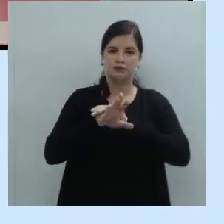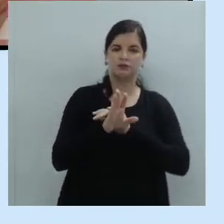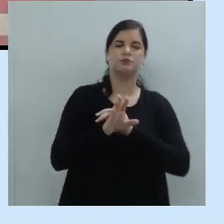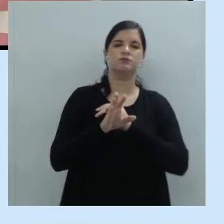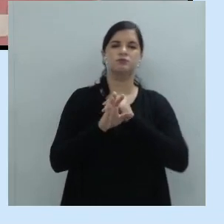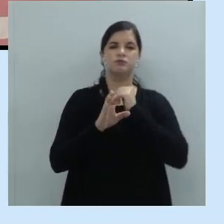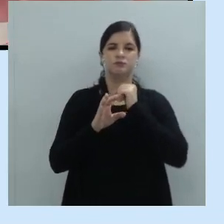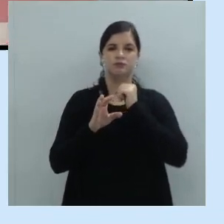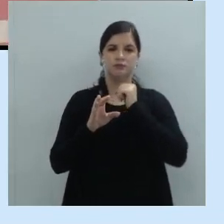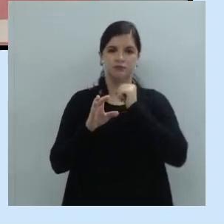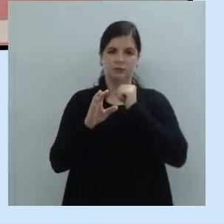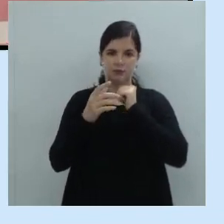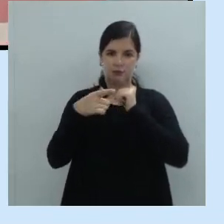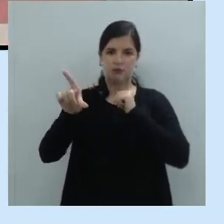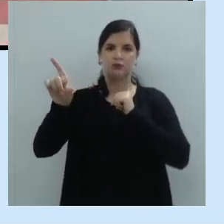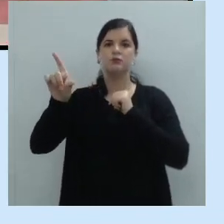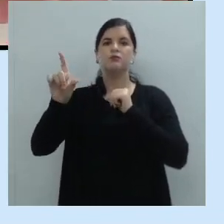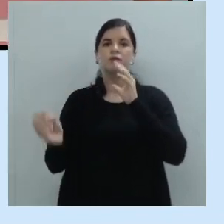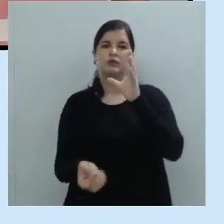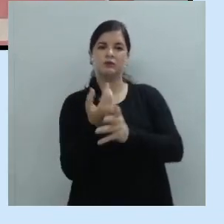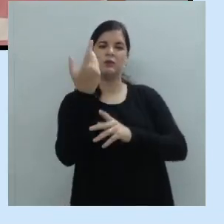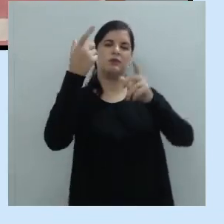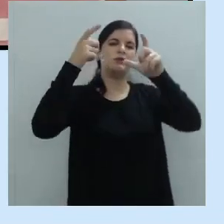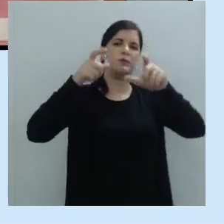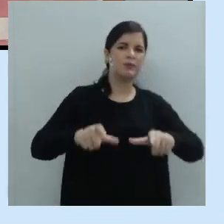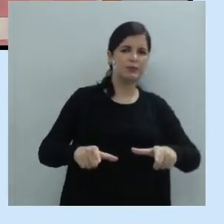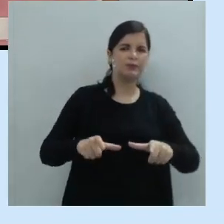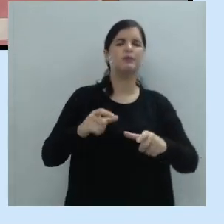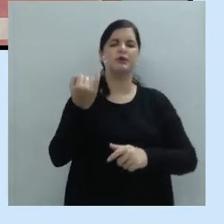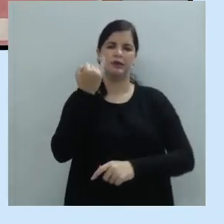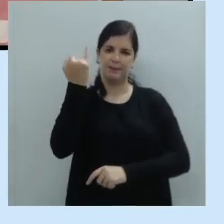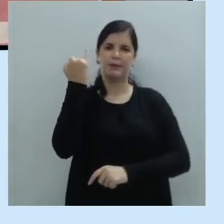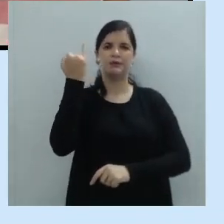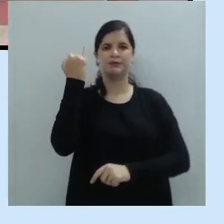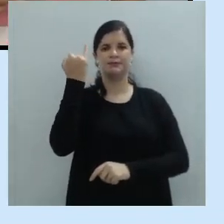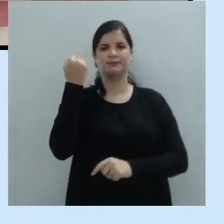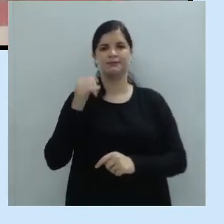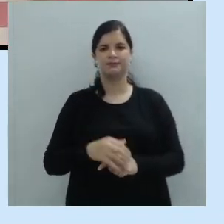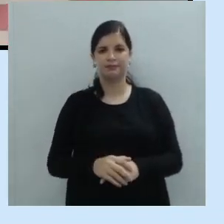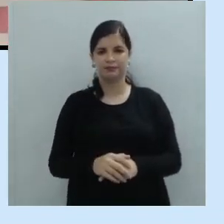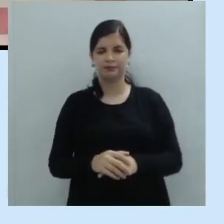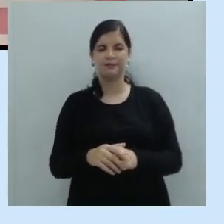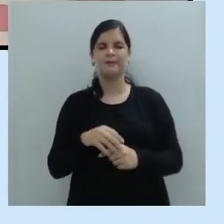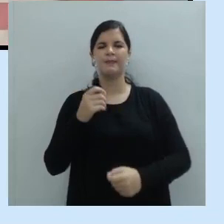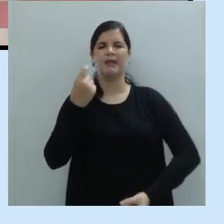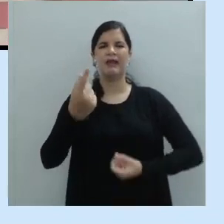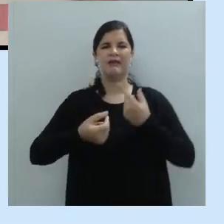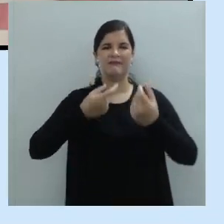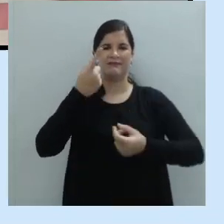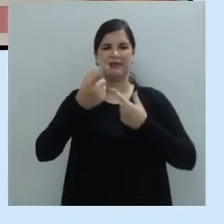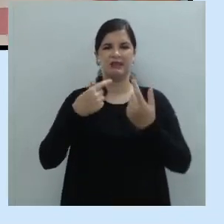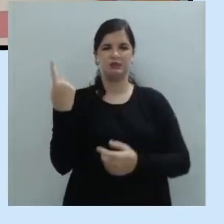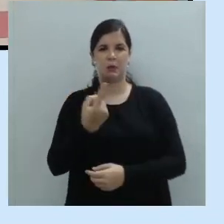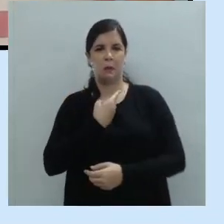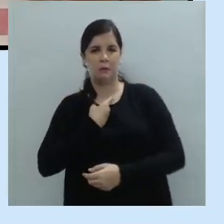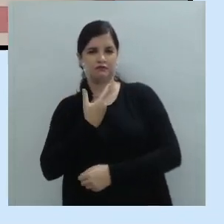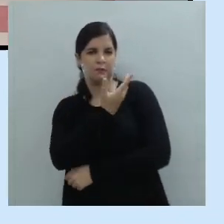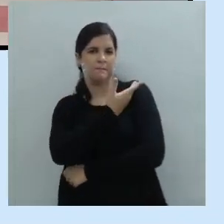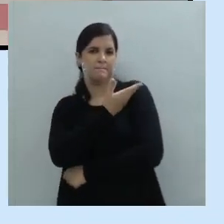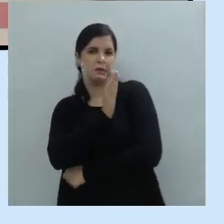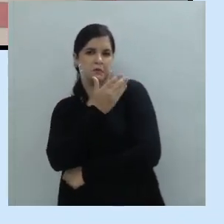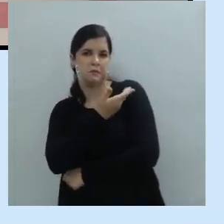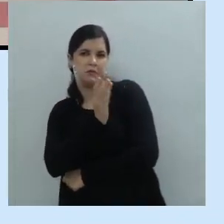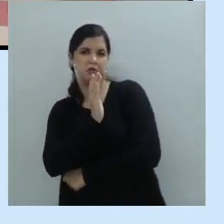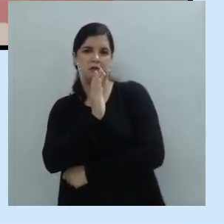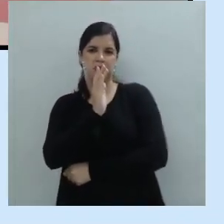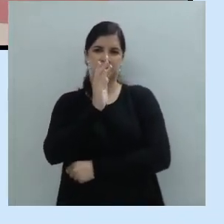outro, conhecer as origens é muito importante. Lembrem-se que muitas vezes nós temos preconceito com alguém